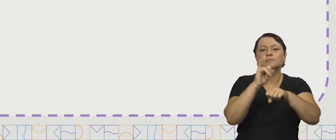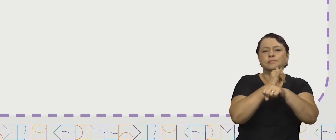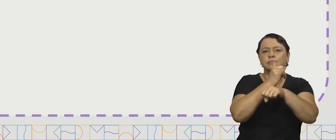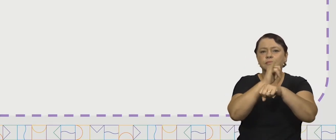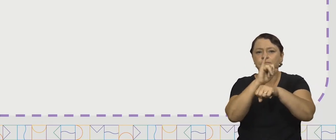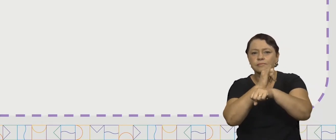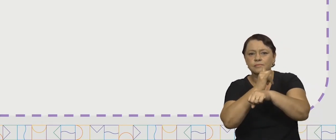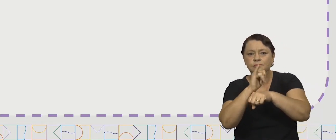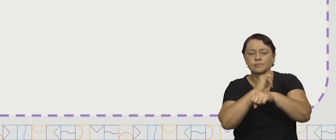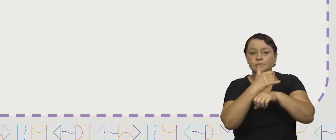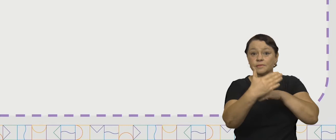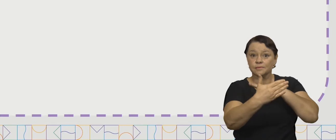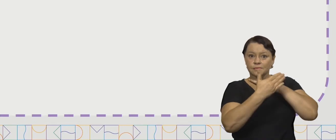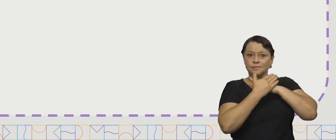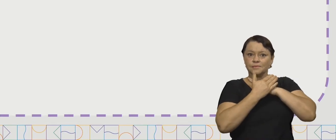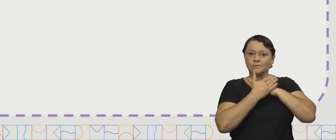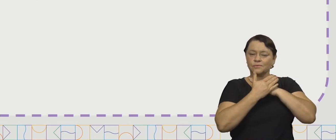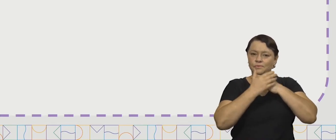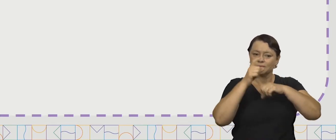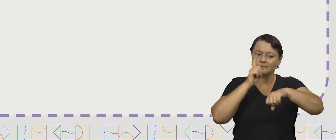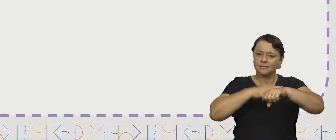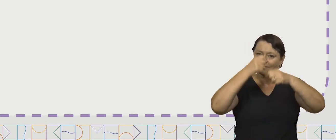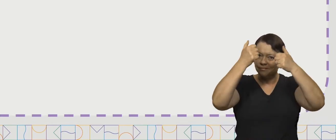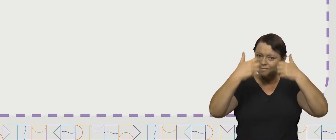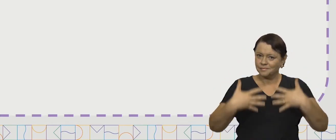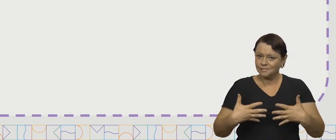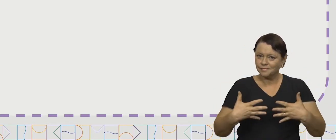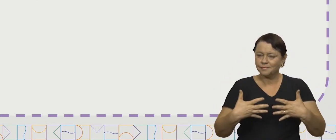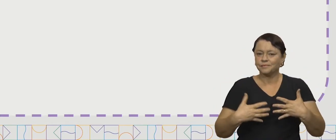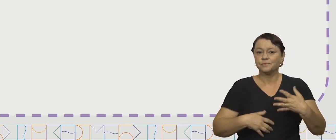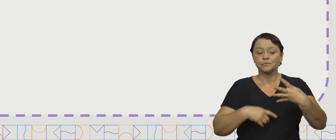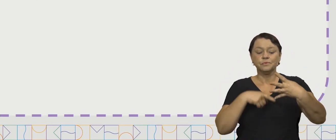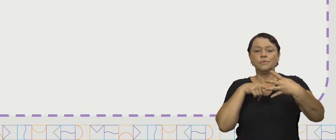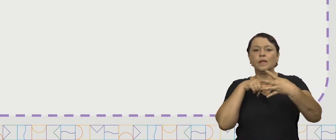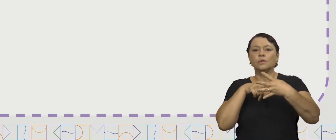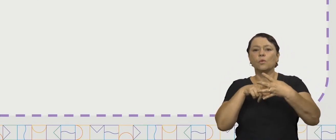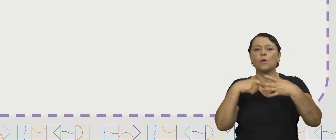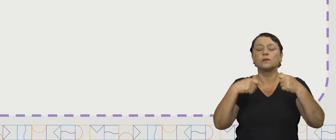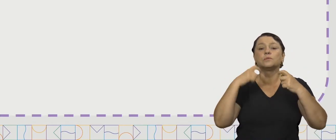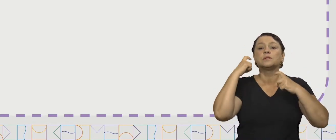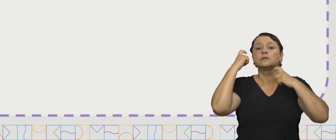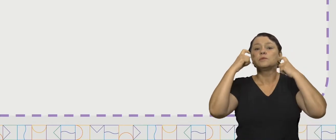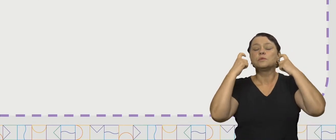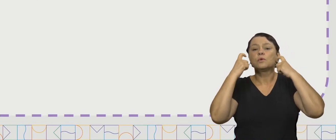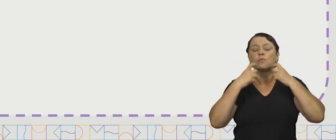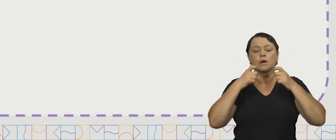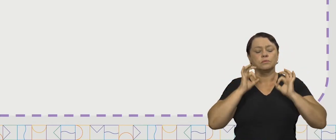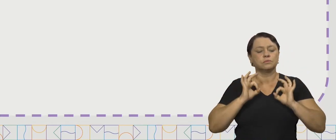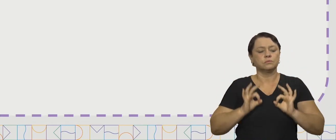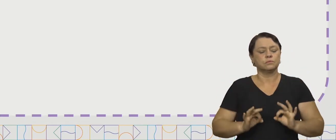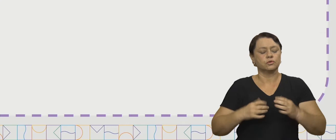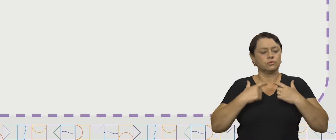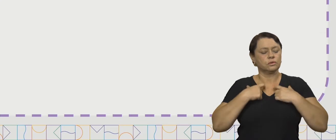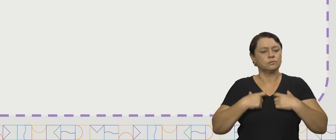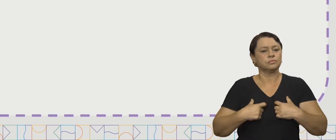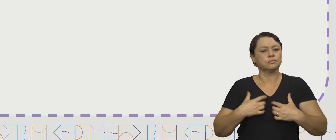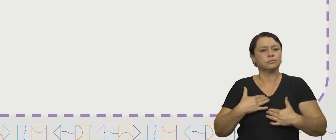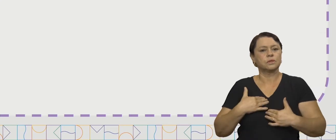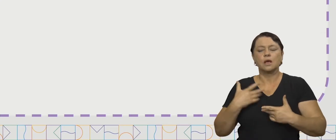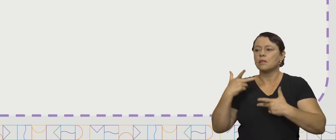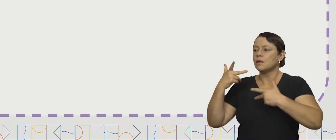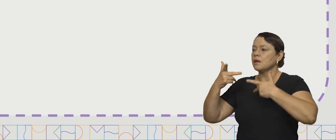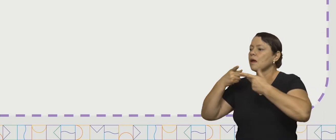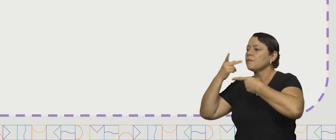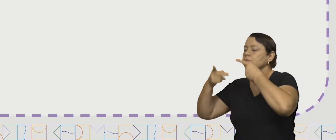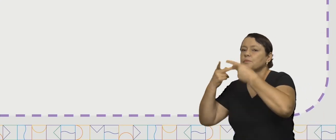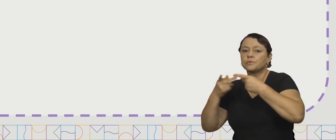o quê? Os recursos para ajudar na minha fala. No quarto momento, Devo me preocupar com o tom de voz, com a postura